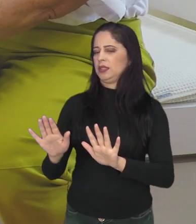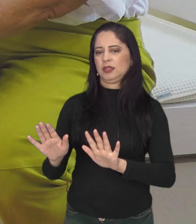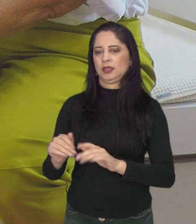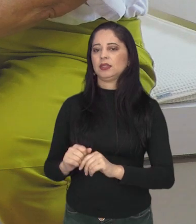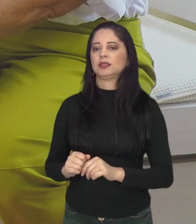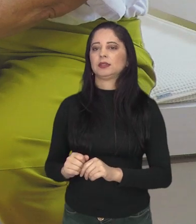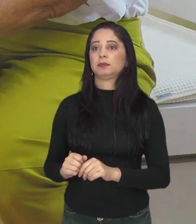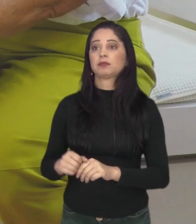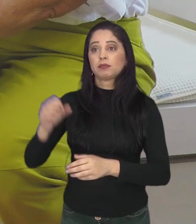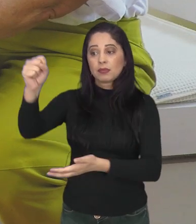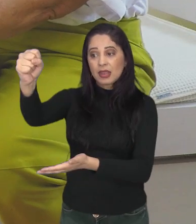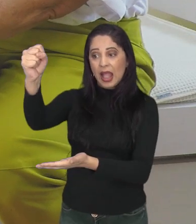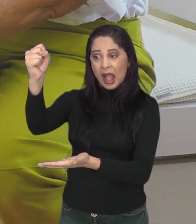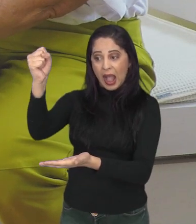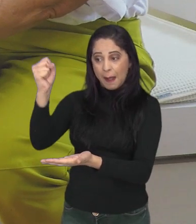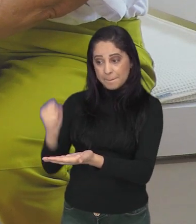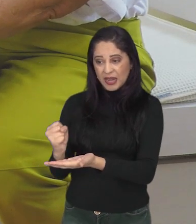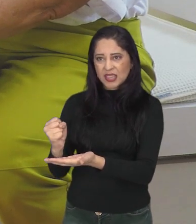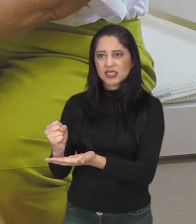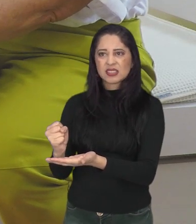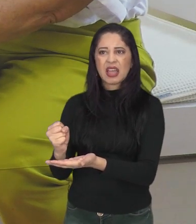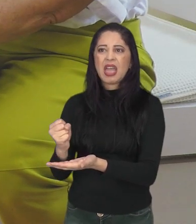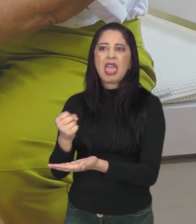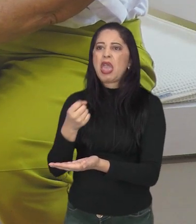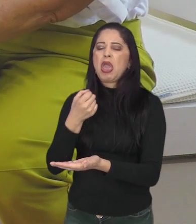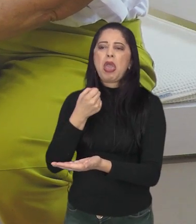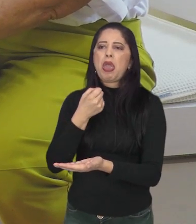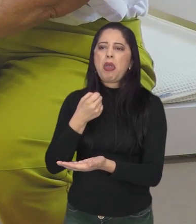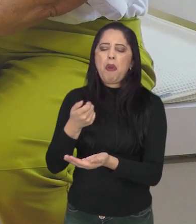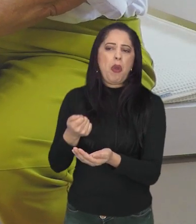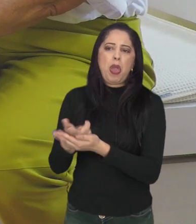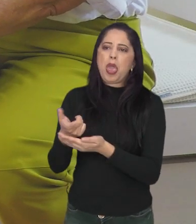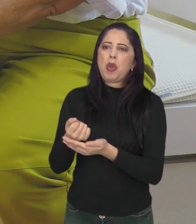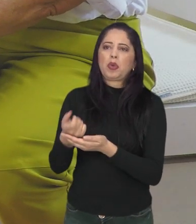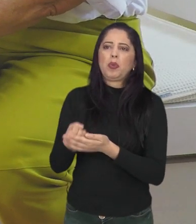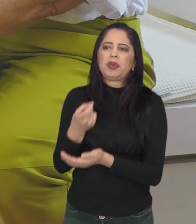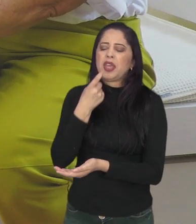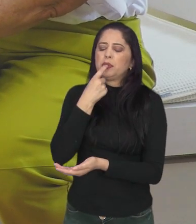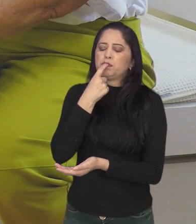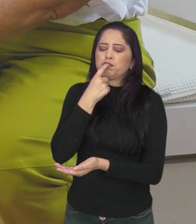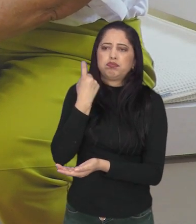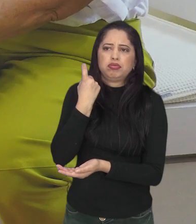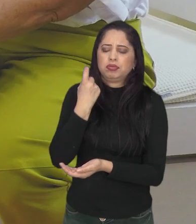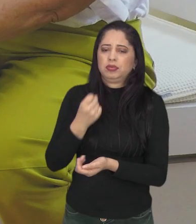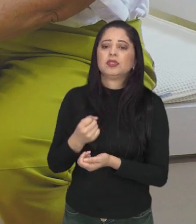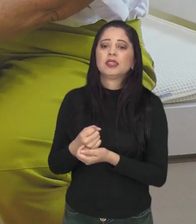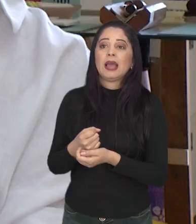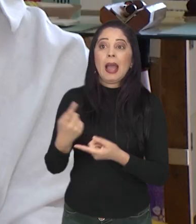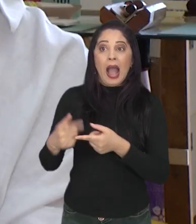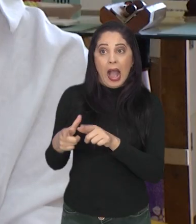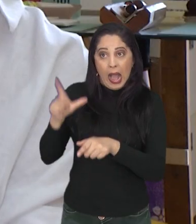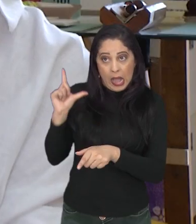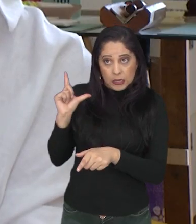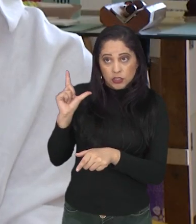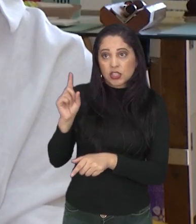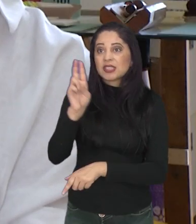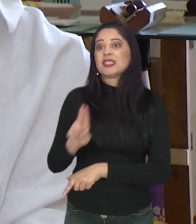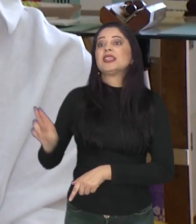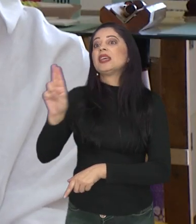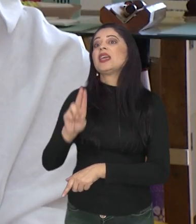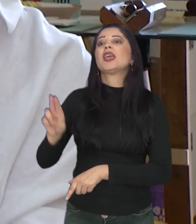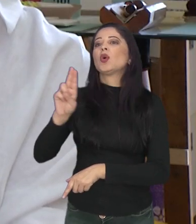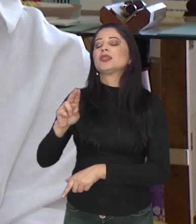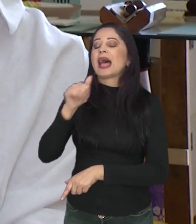não precisa a prensa eu tenho a pouco tempo então a gente antes eu usava a prensa com